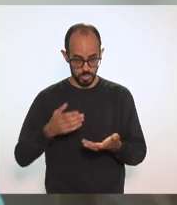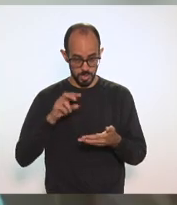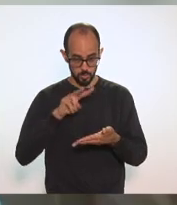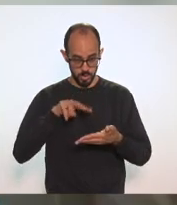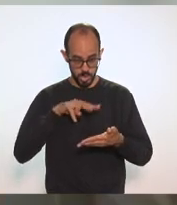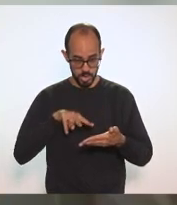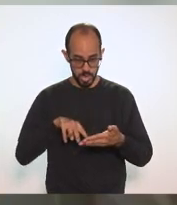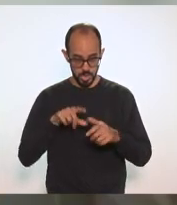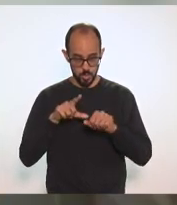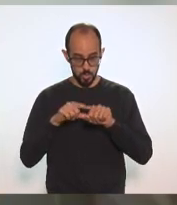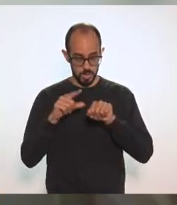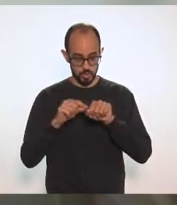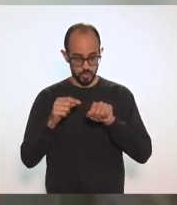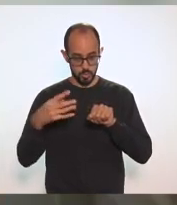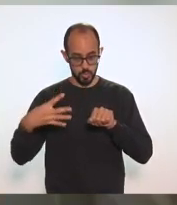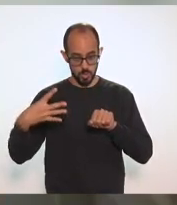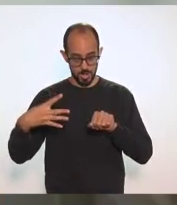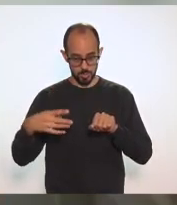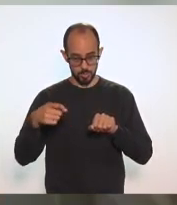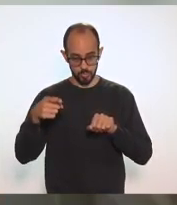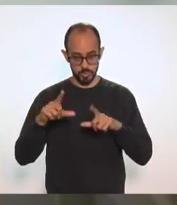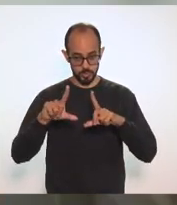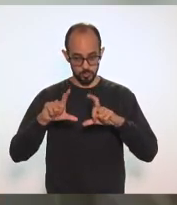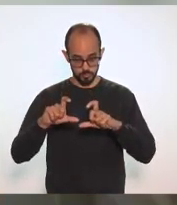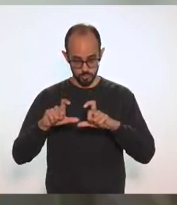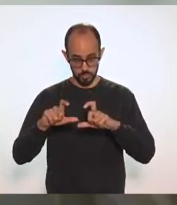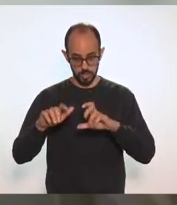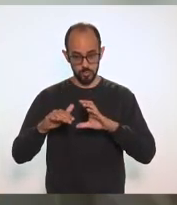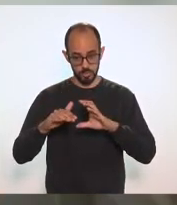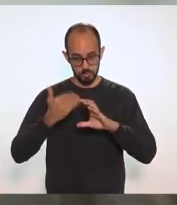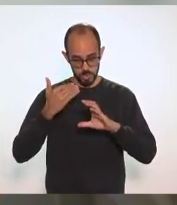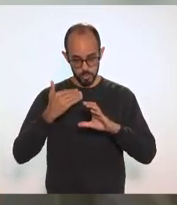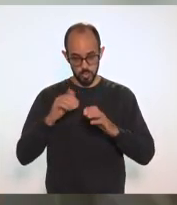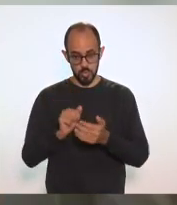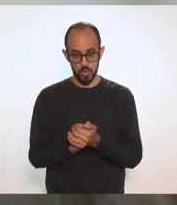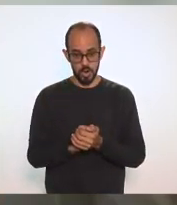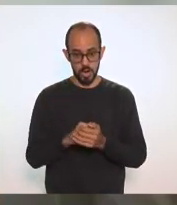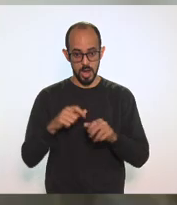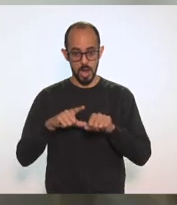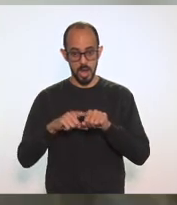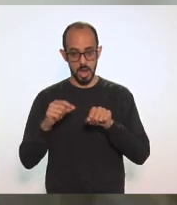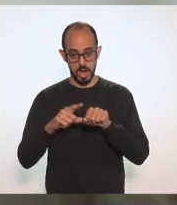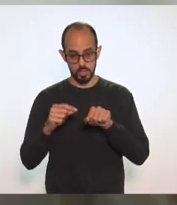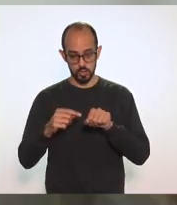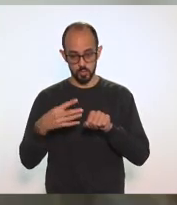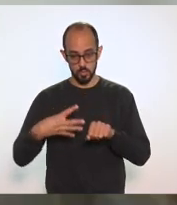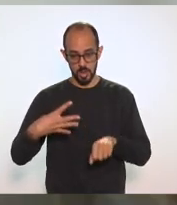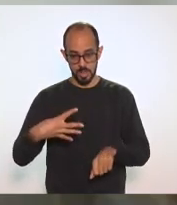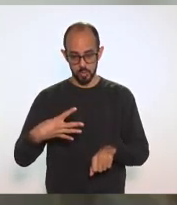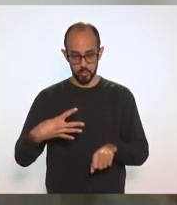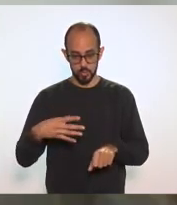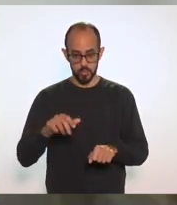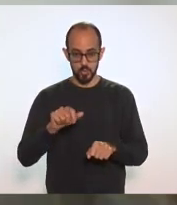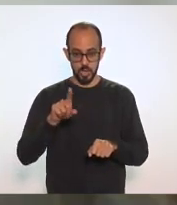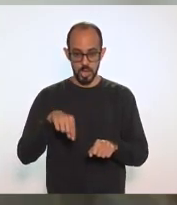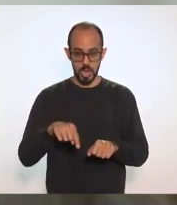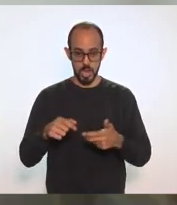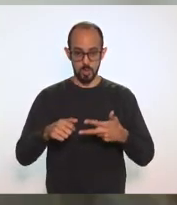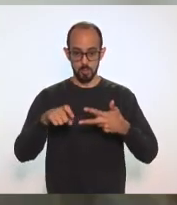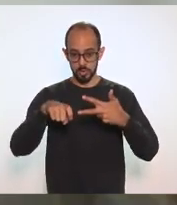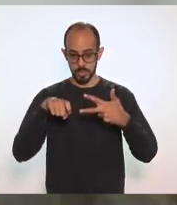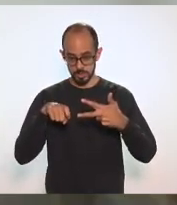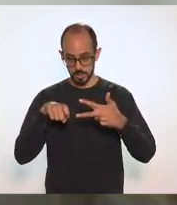4º que Vossa Excelência fotografou e me mandou. Artigo 4º. Caberá ao Poder Executivo